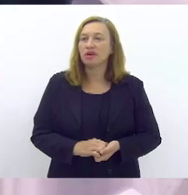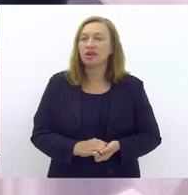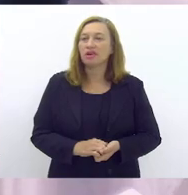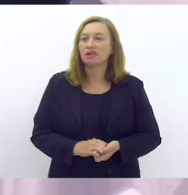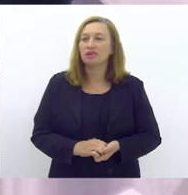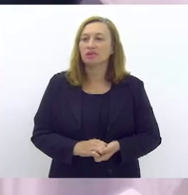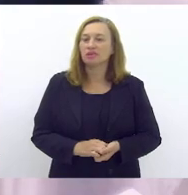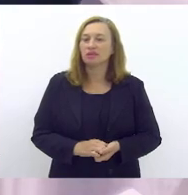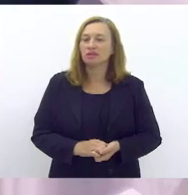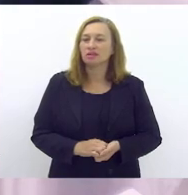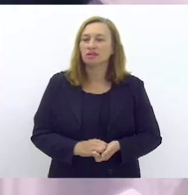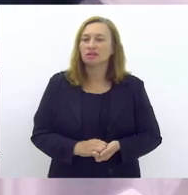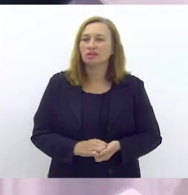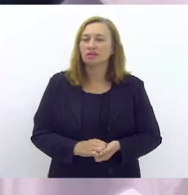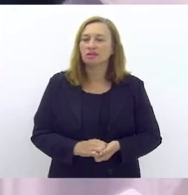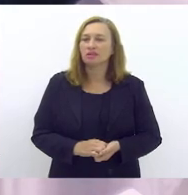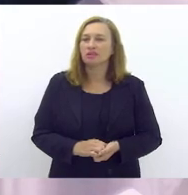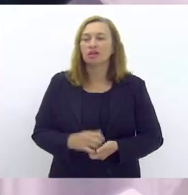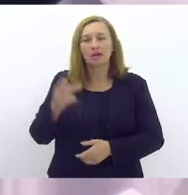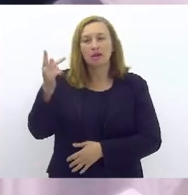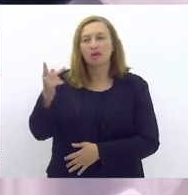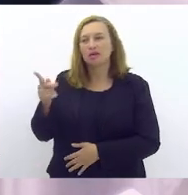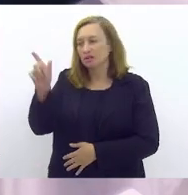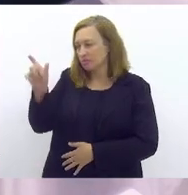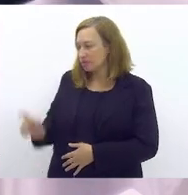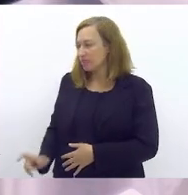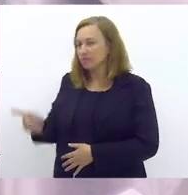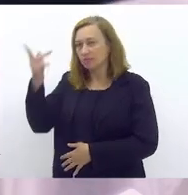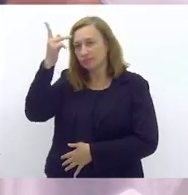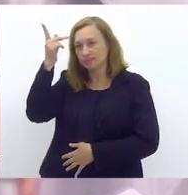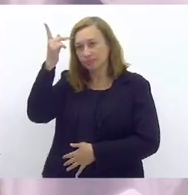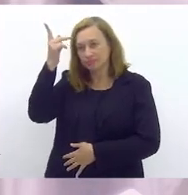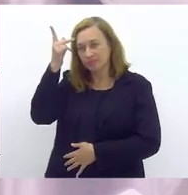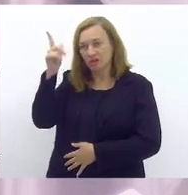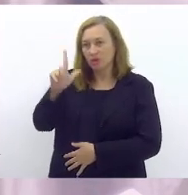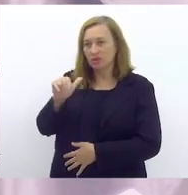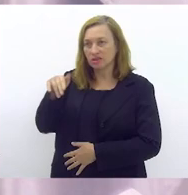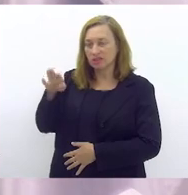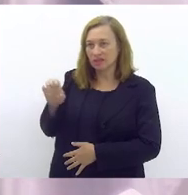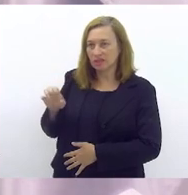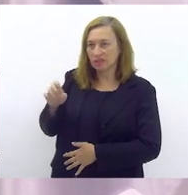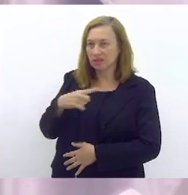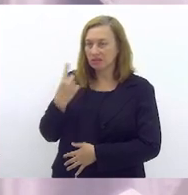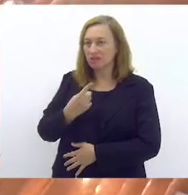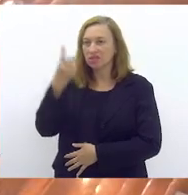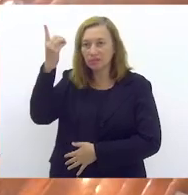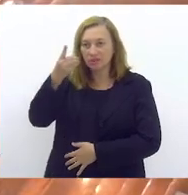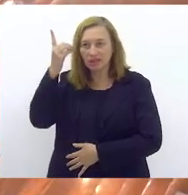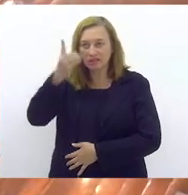essa paulistana professora Luciene Cavalcante, nossa deputada.